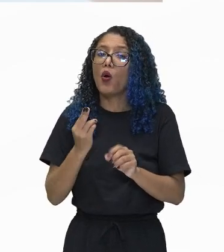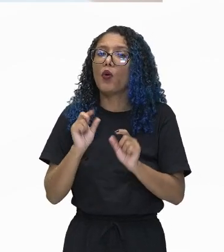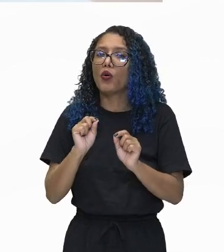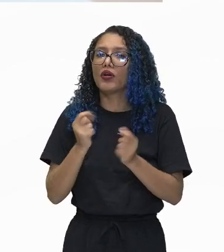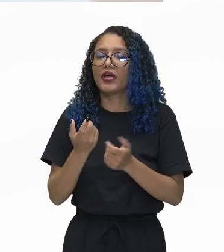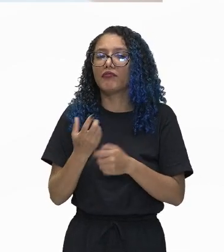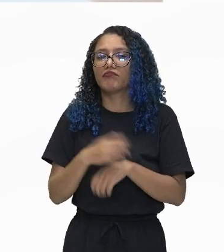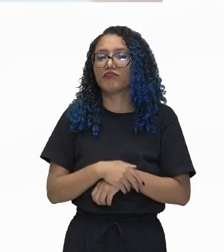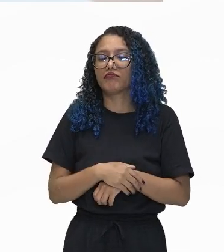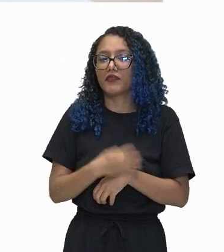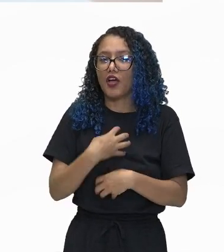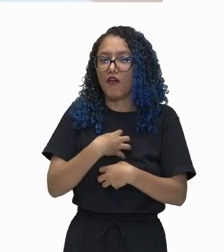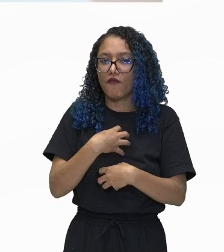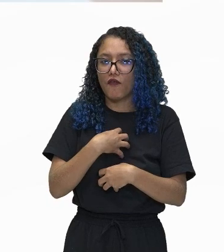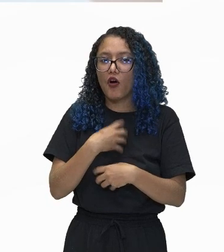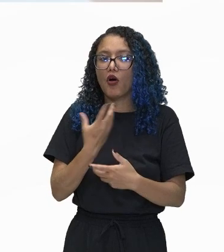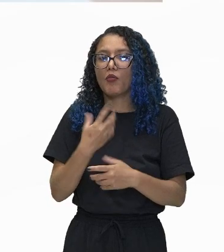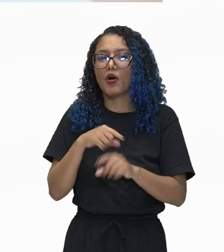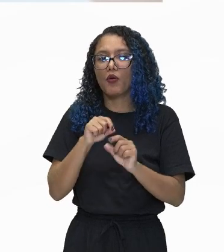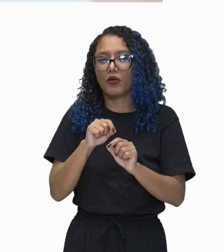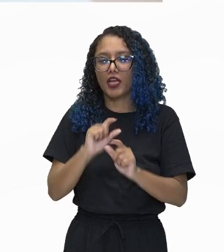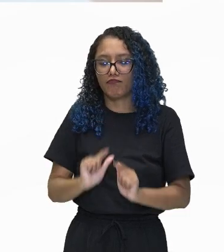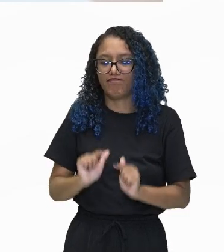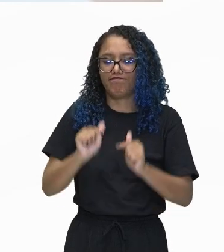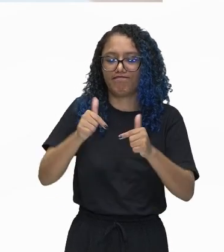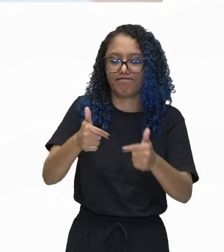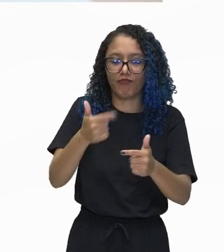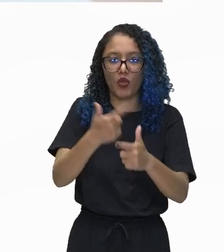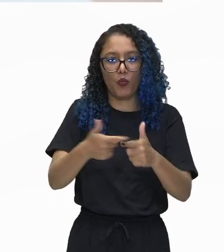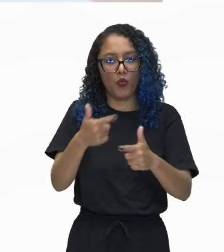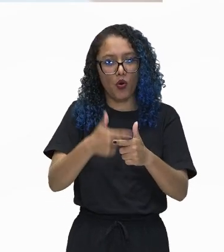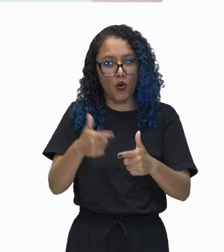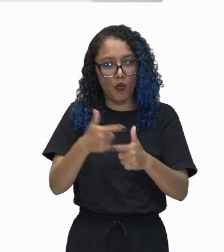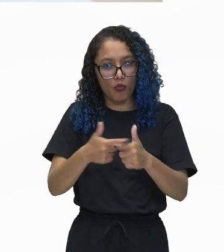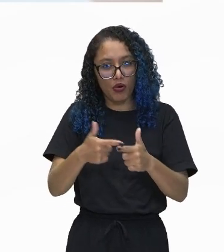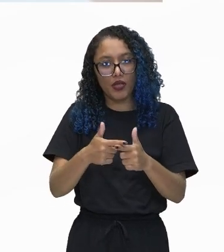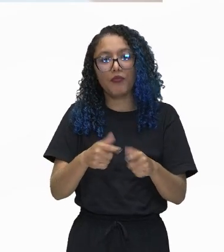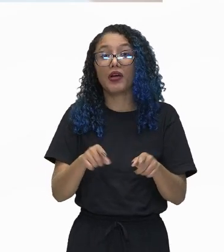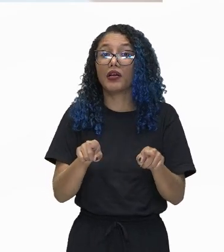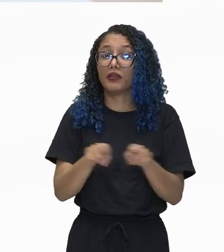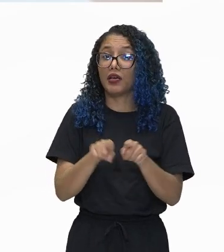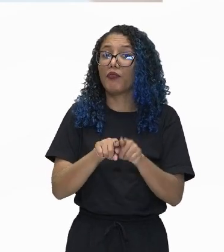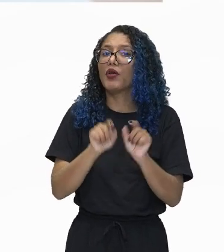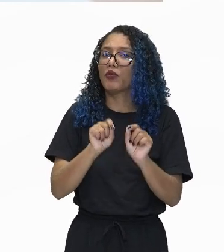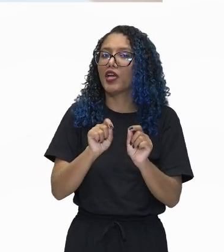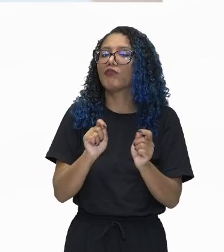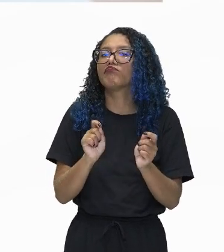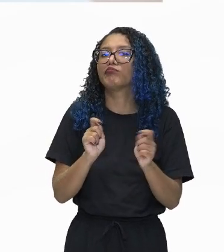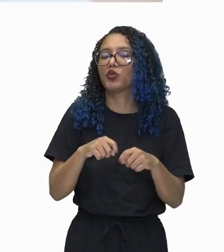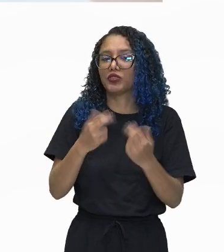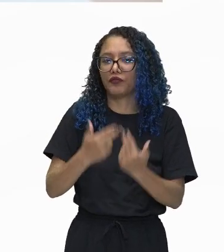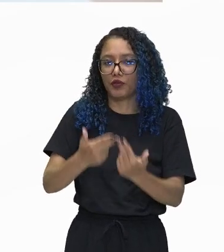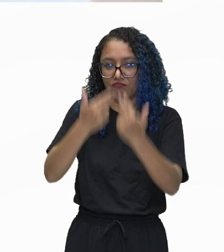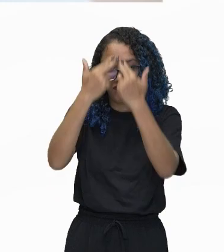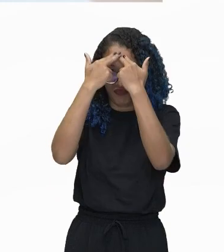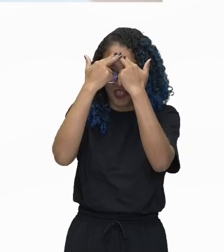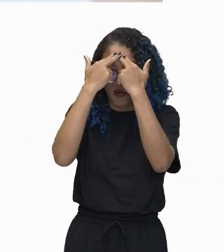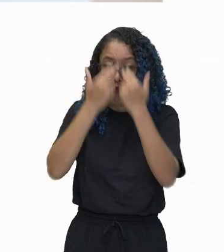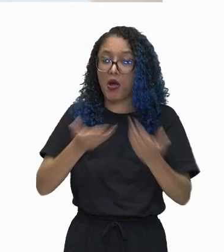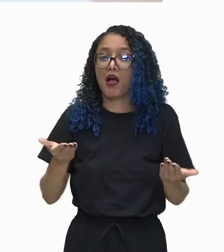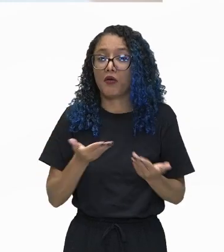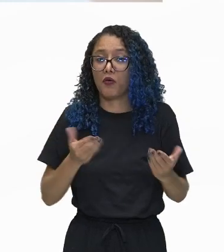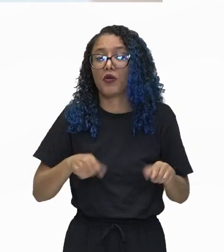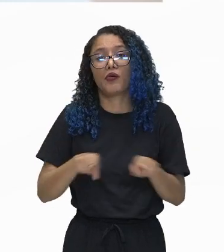eles lidarem com os problemas e com possíveis sequelas tanto no presente como